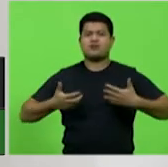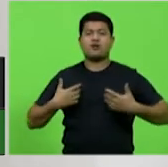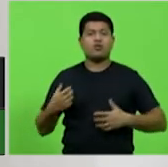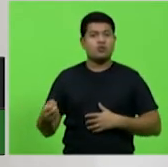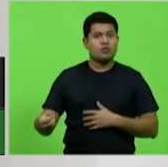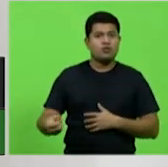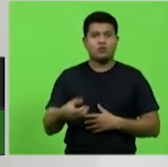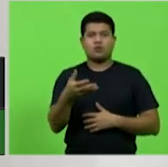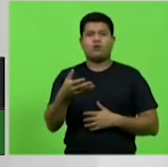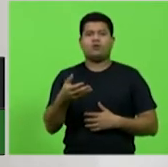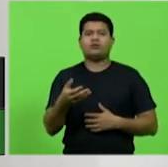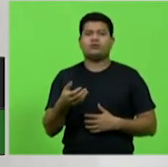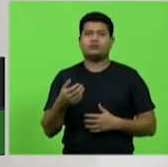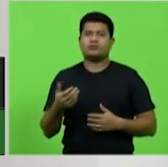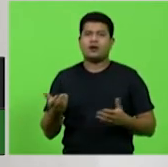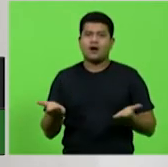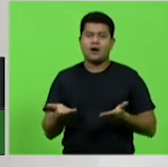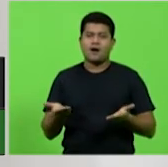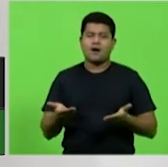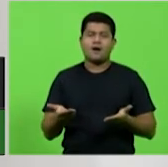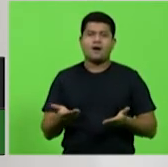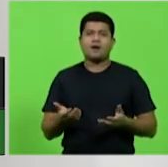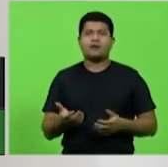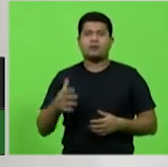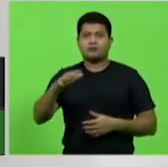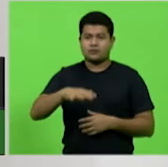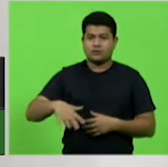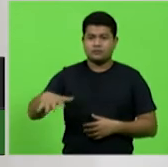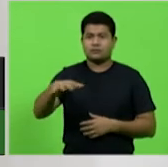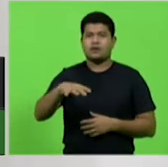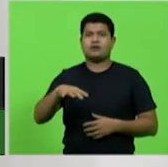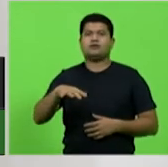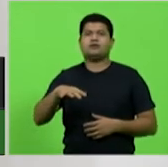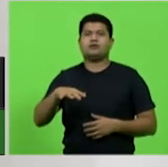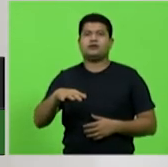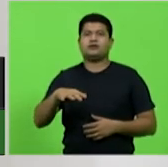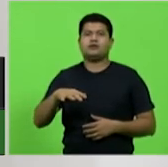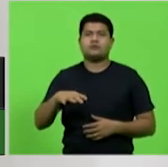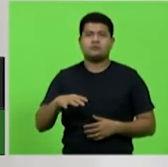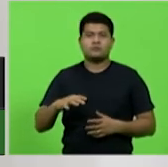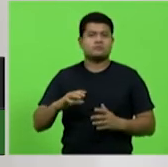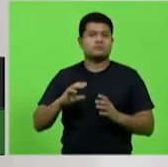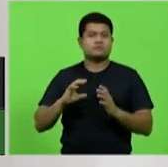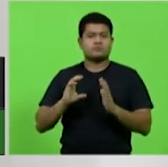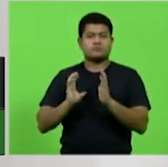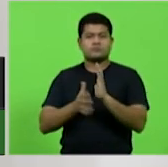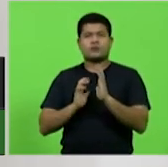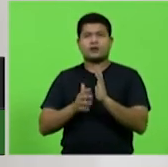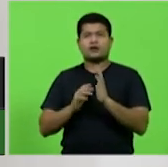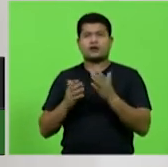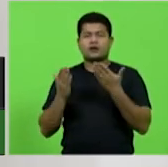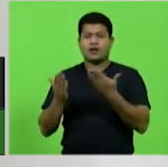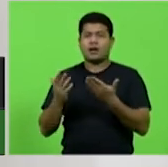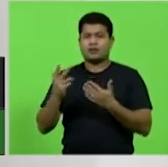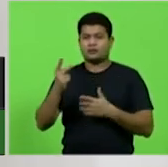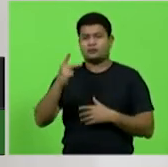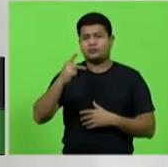vida num ambiente partidário, em que as pessoas sejam